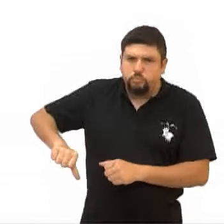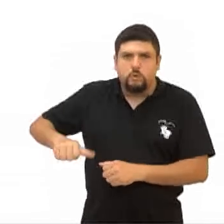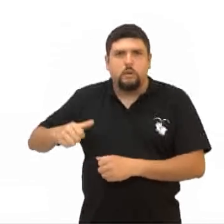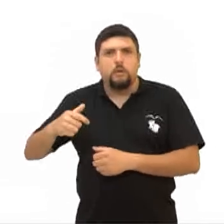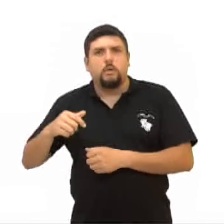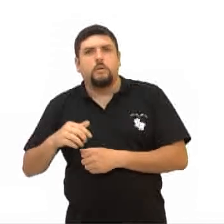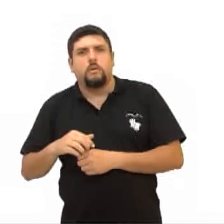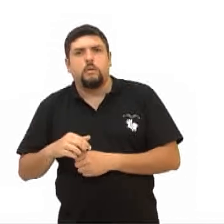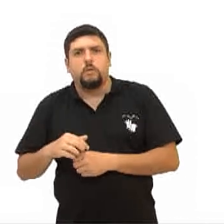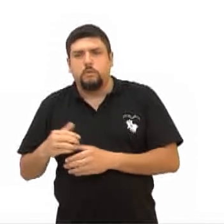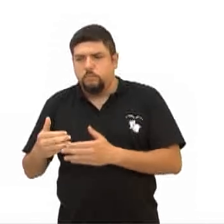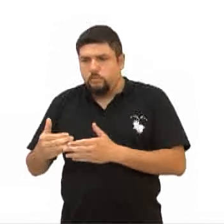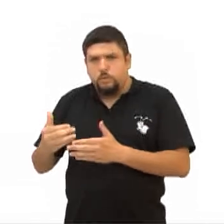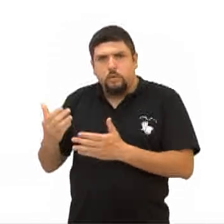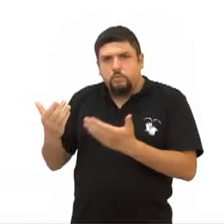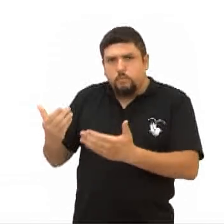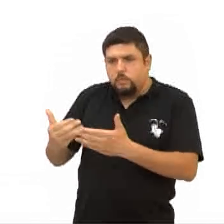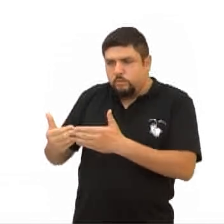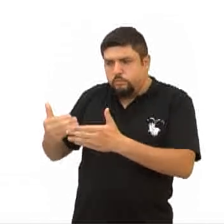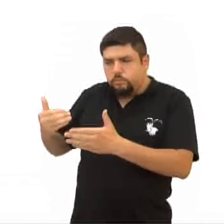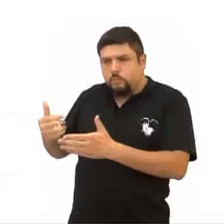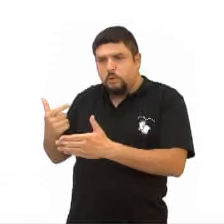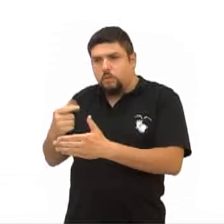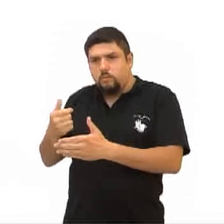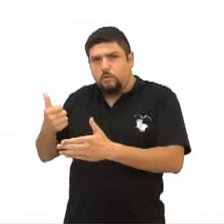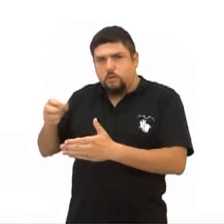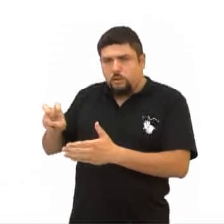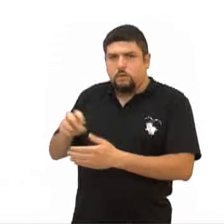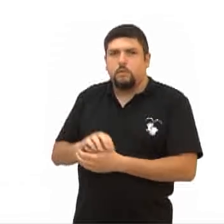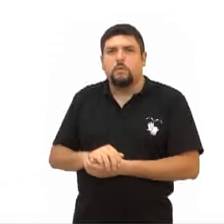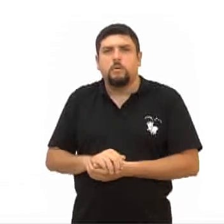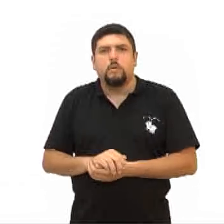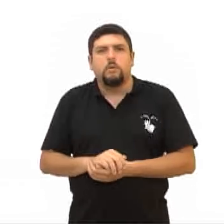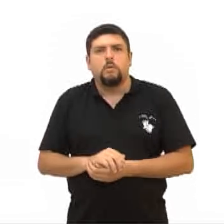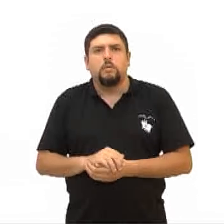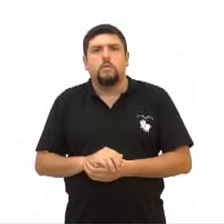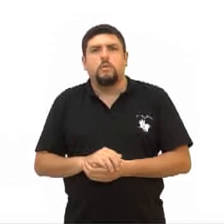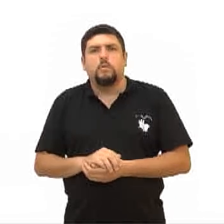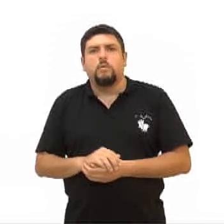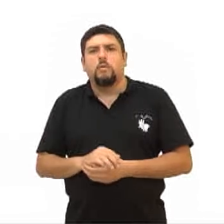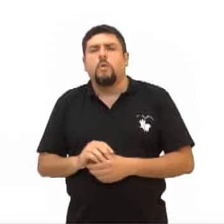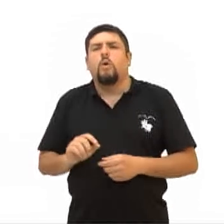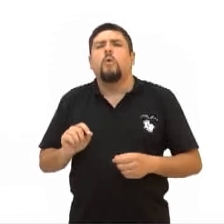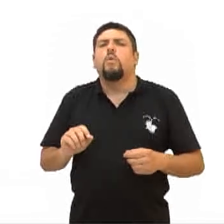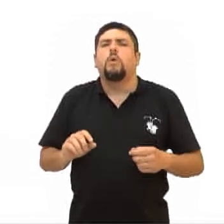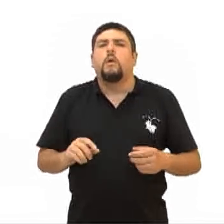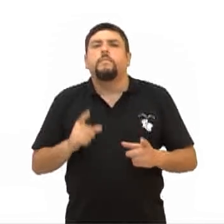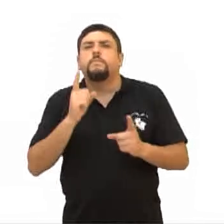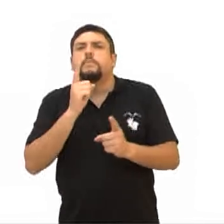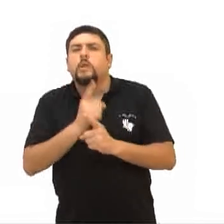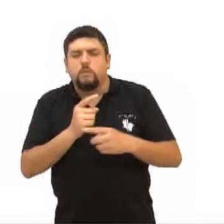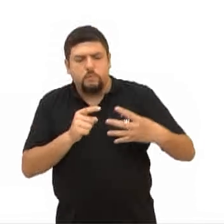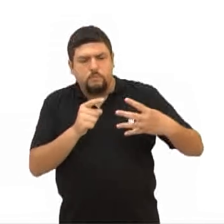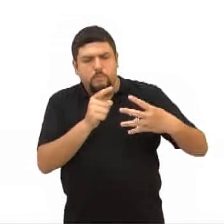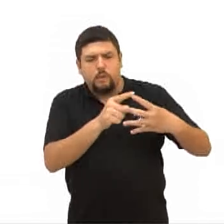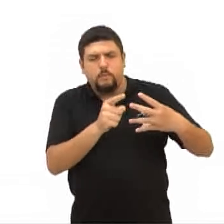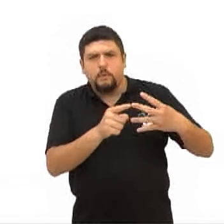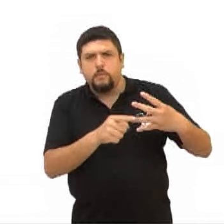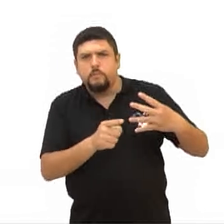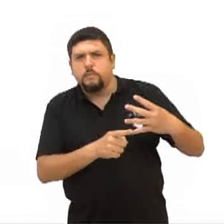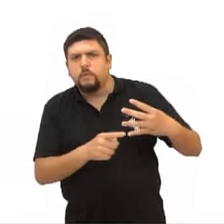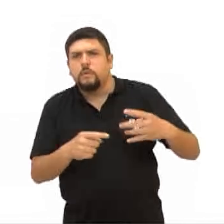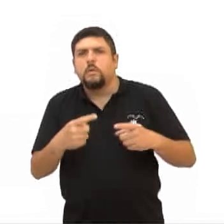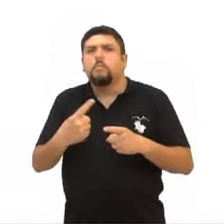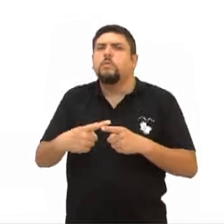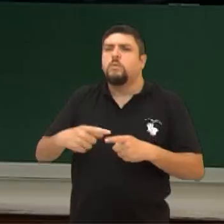em relação a 2015. Leia o trecho e encontre os 4 fatores que agravaram a crise